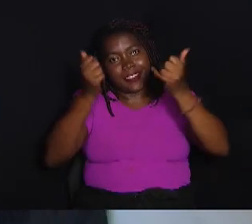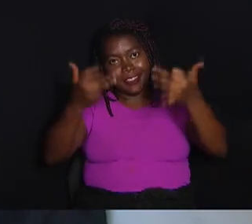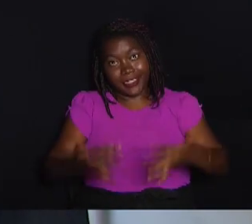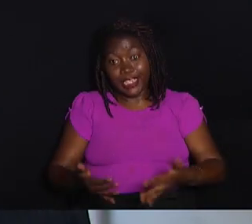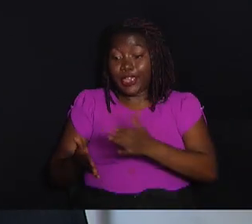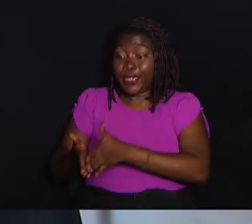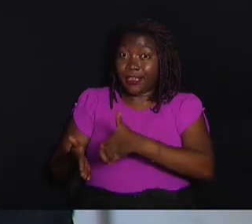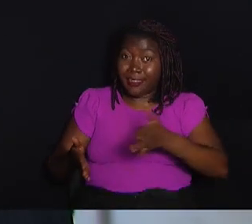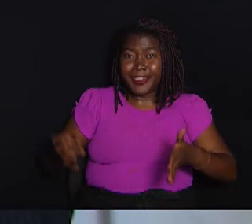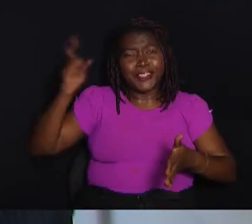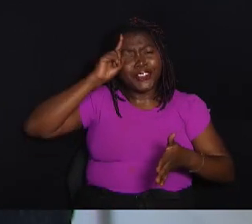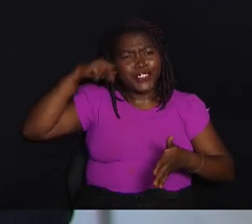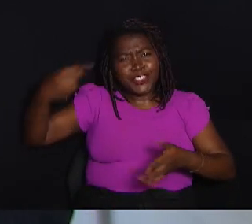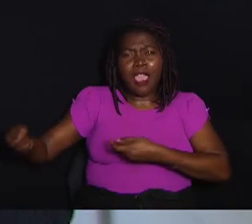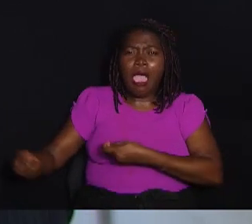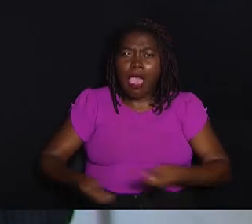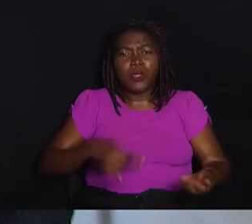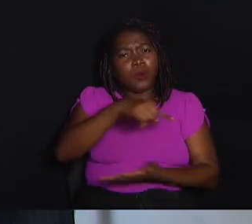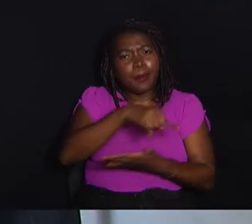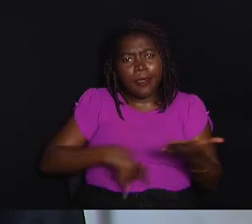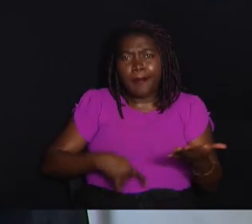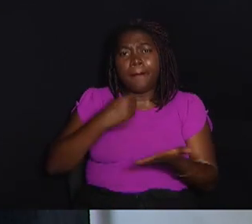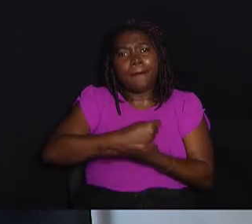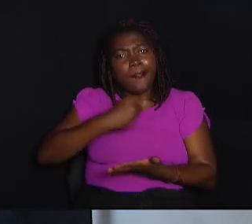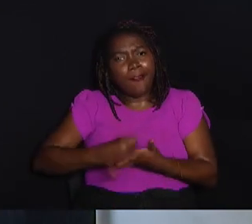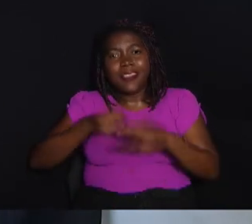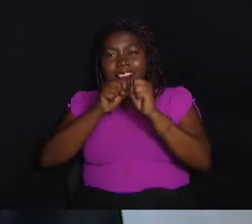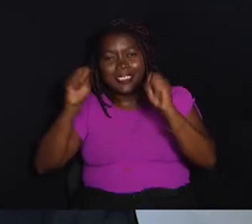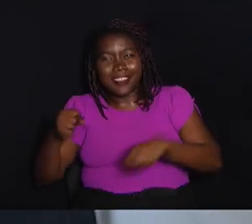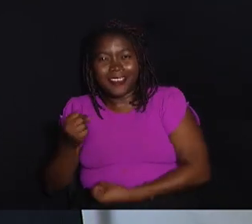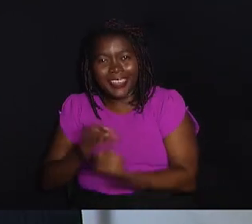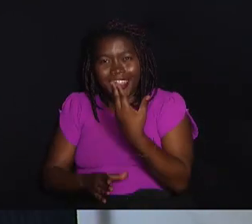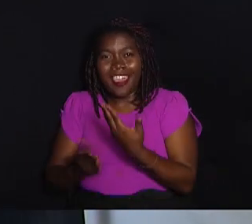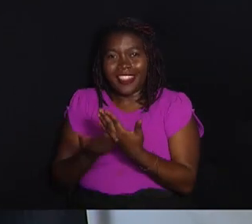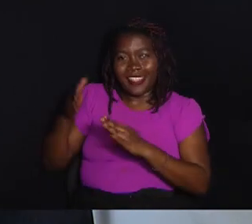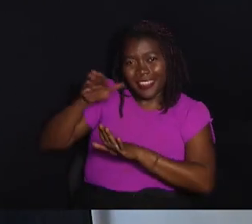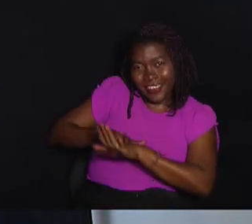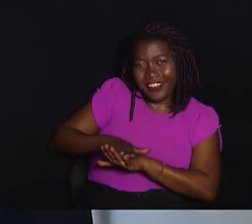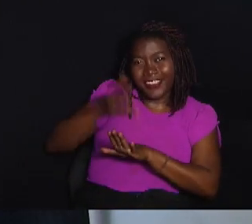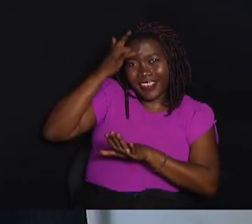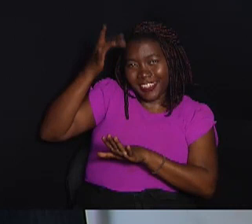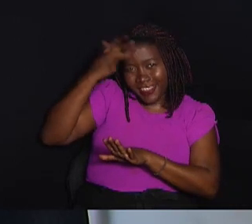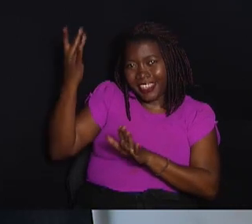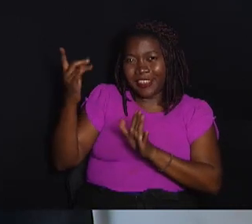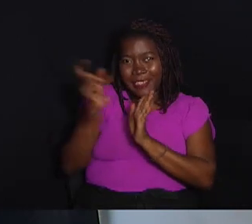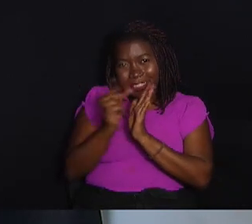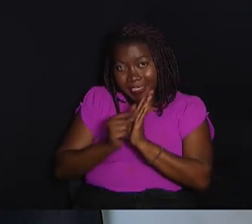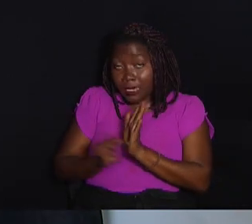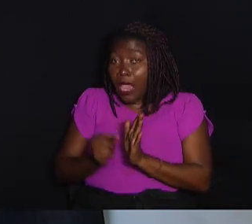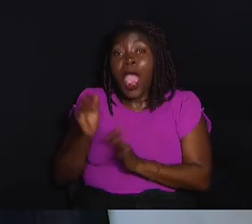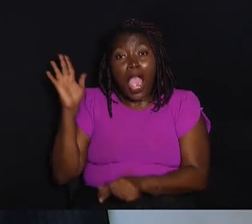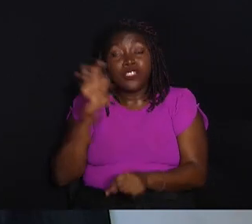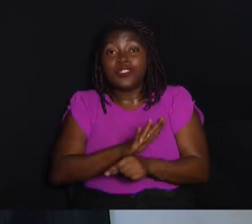diários de documentação protocolo sistema que foi criado através de uma prova fácil para digitalizar tudo isso ajuda